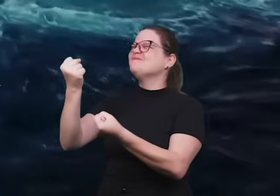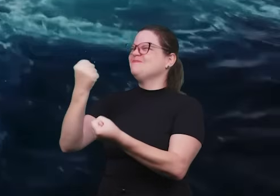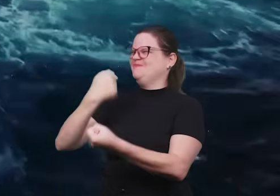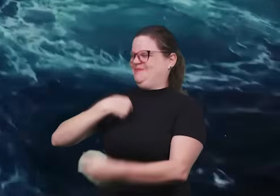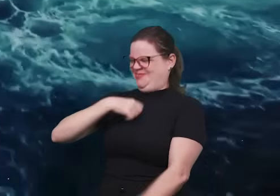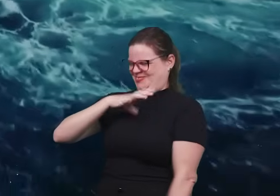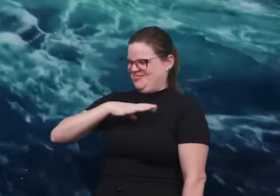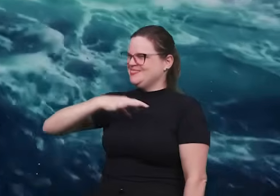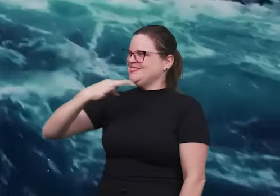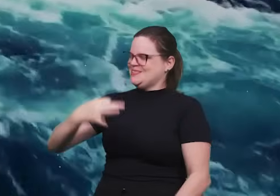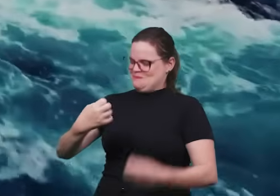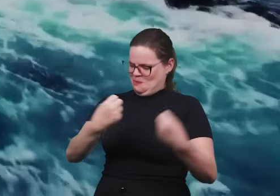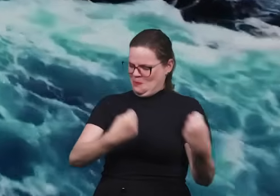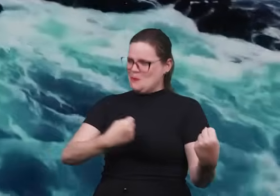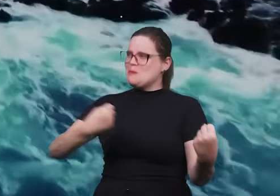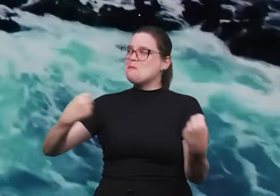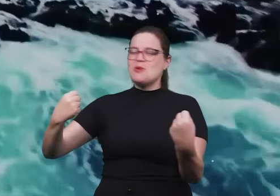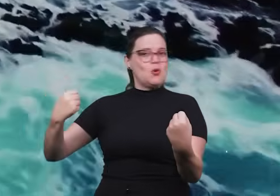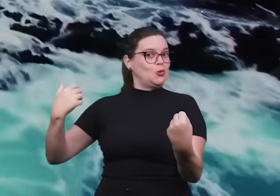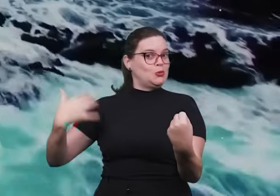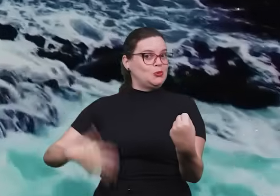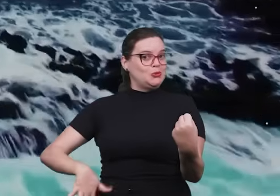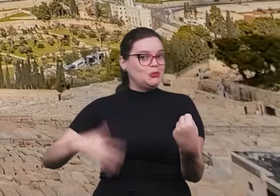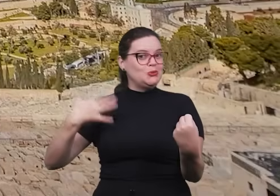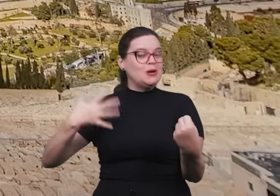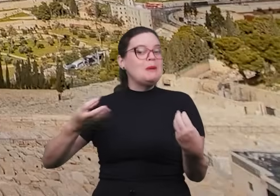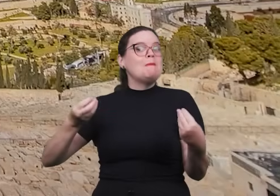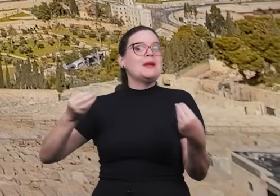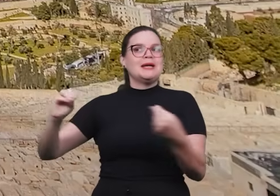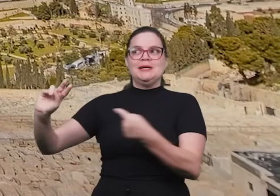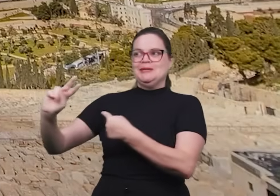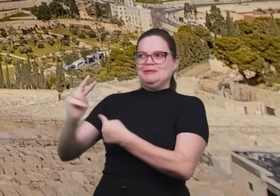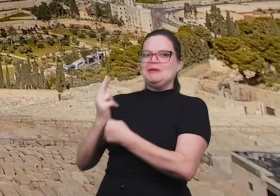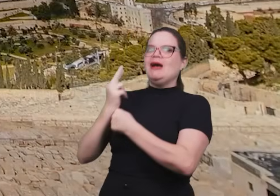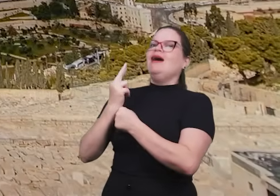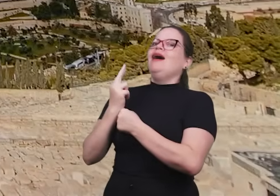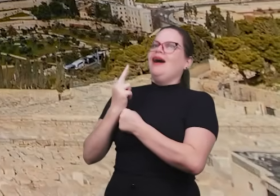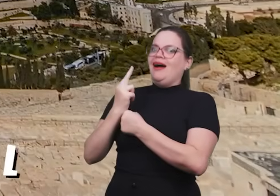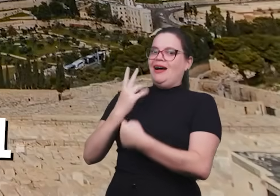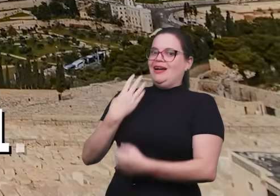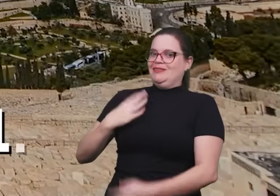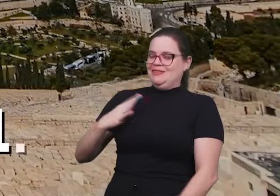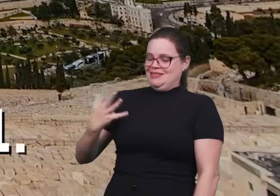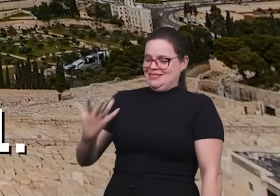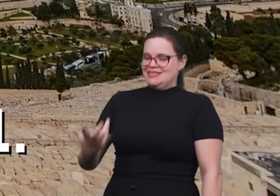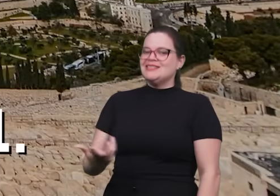bem certo que é poderoso pra guardar